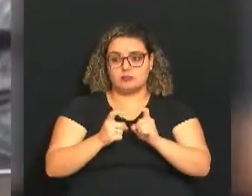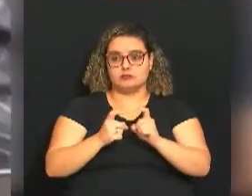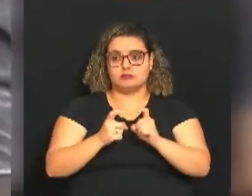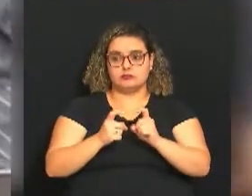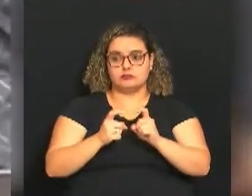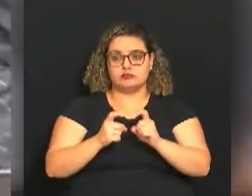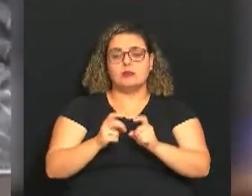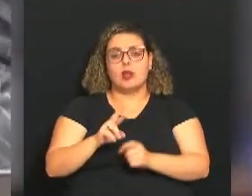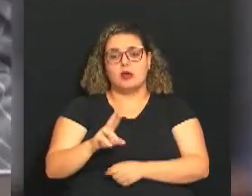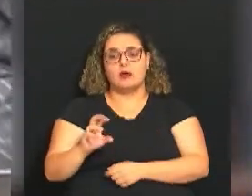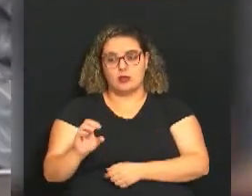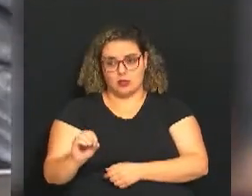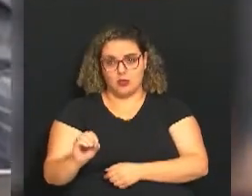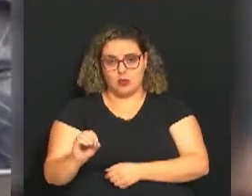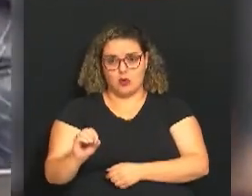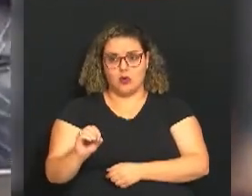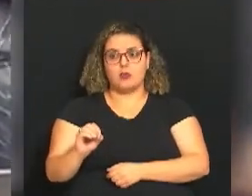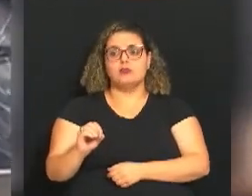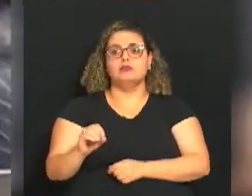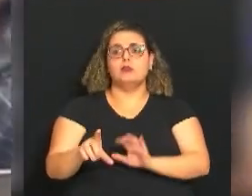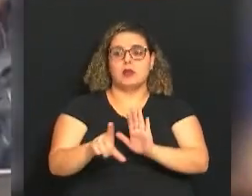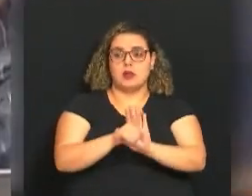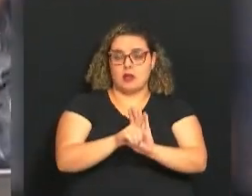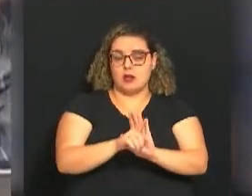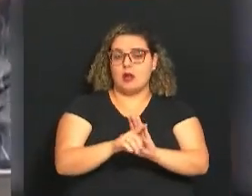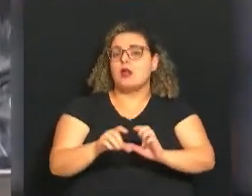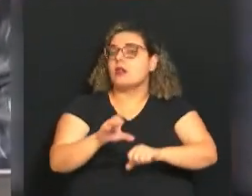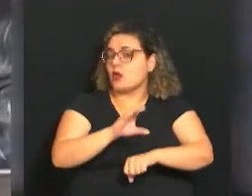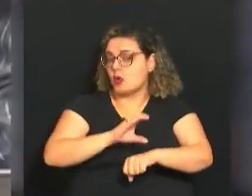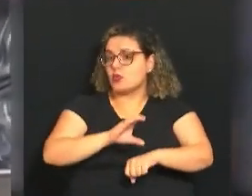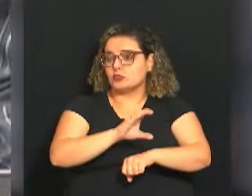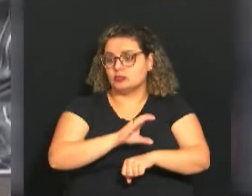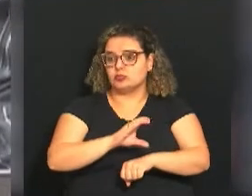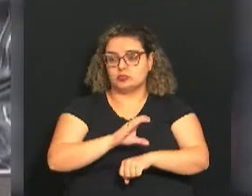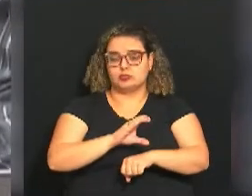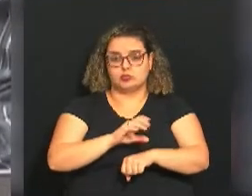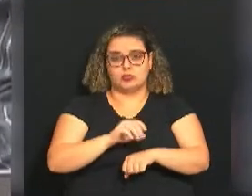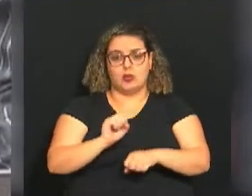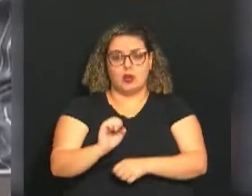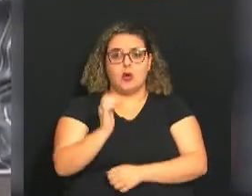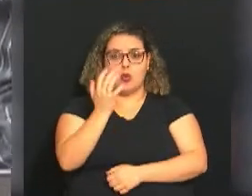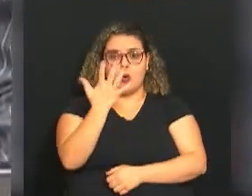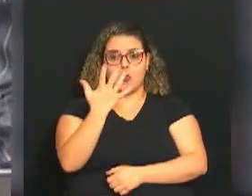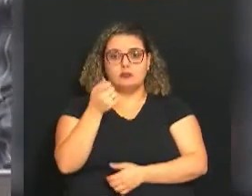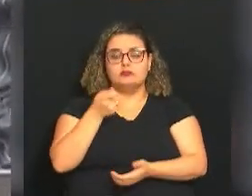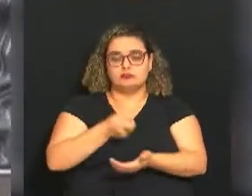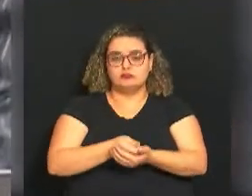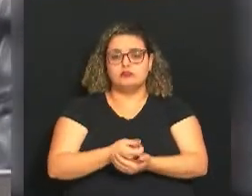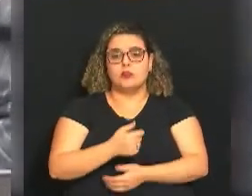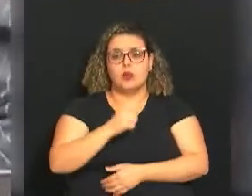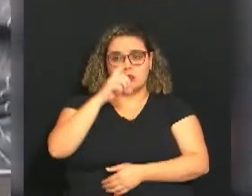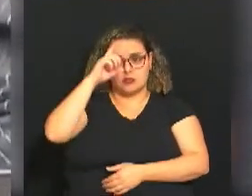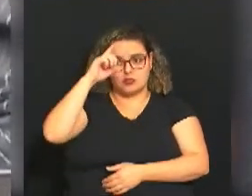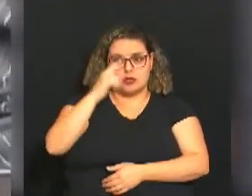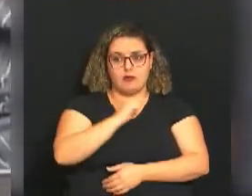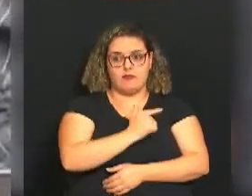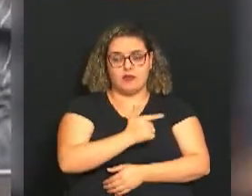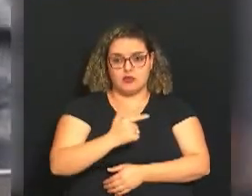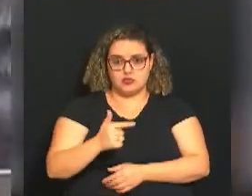da Comissão de Constituição e Legalidade, que está sendo realizada hoje, no dia 22 de fevereiro